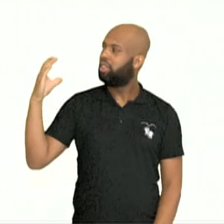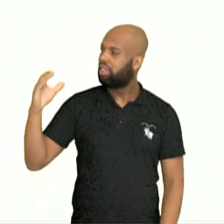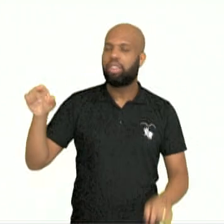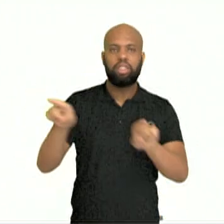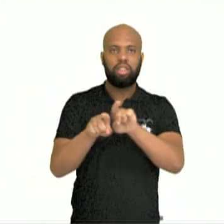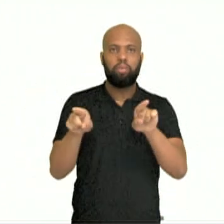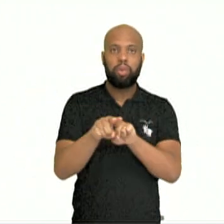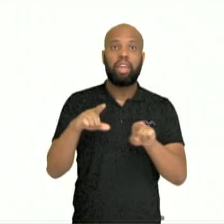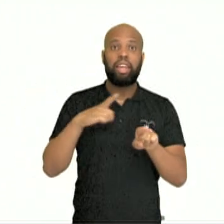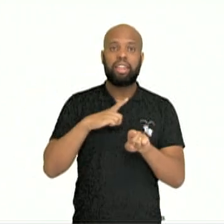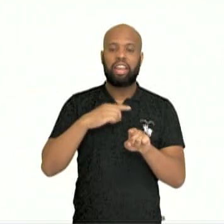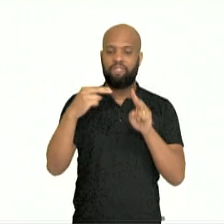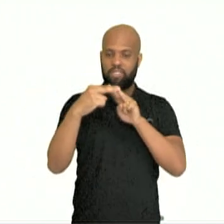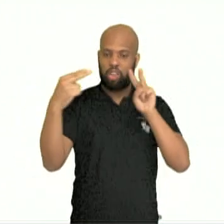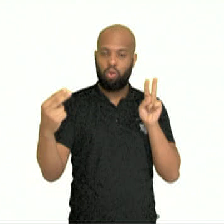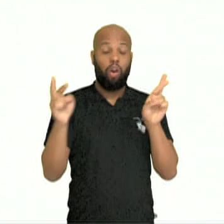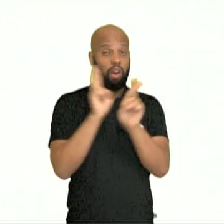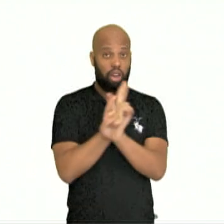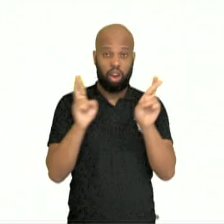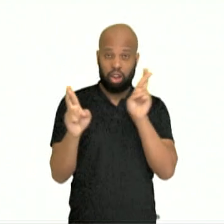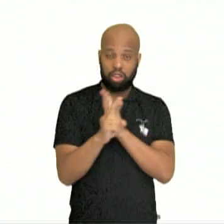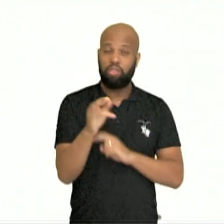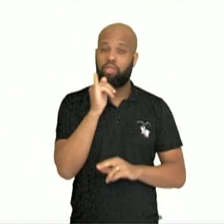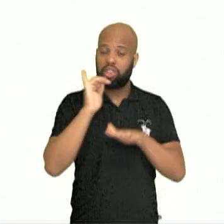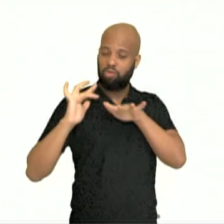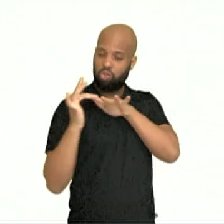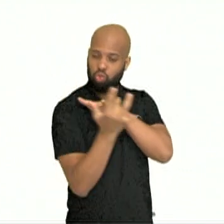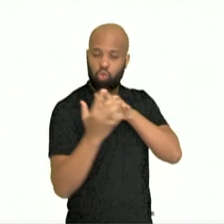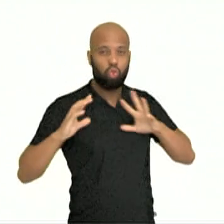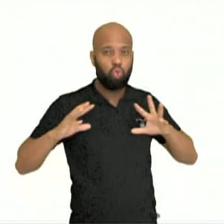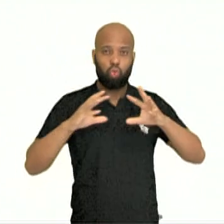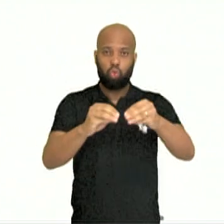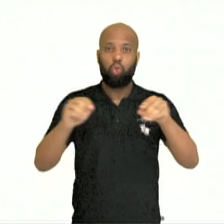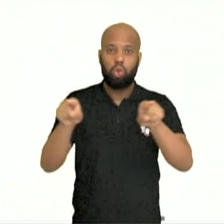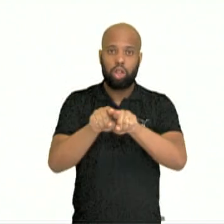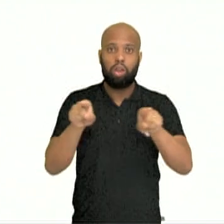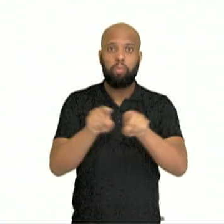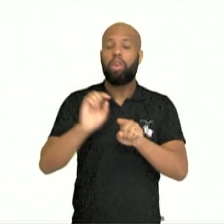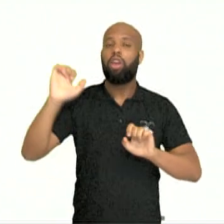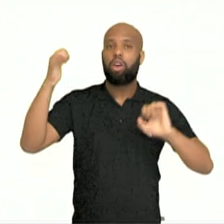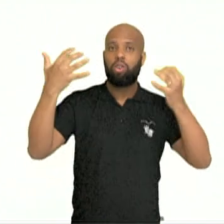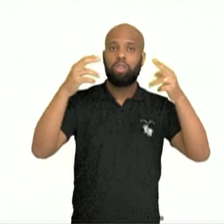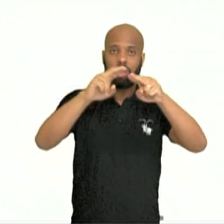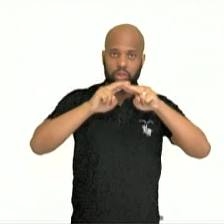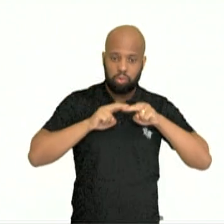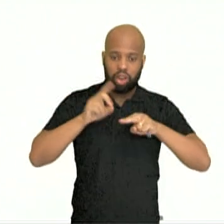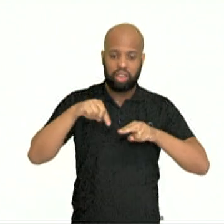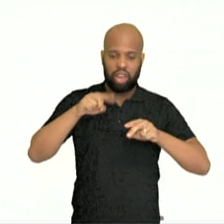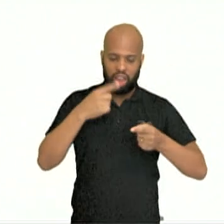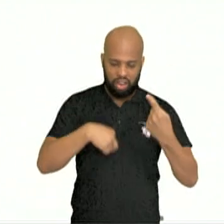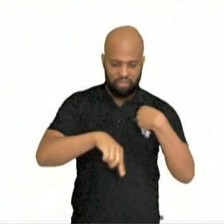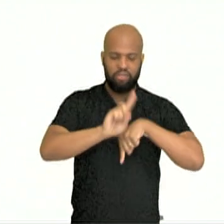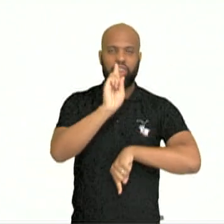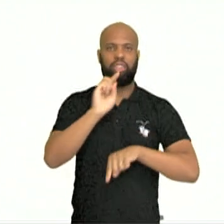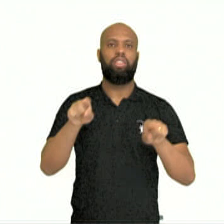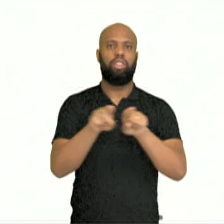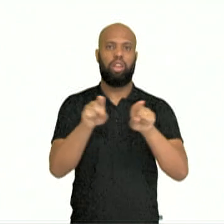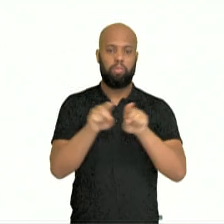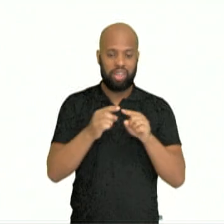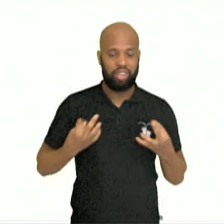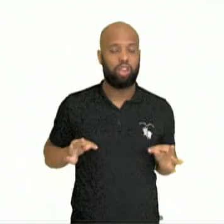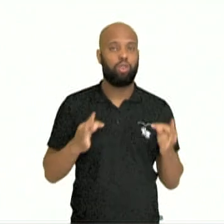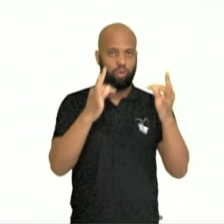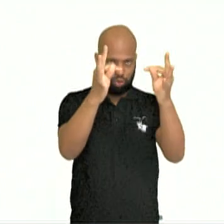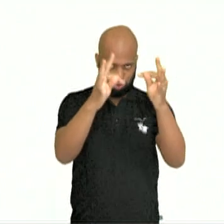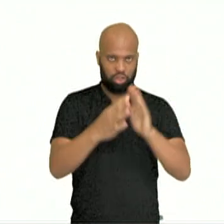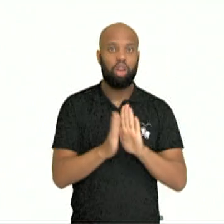relações virtuais todas, né, todas as redes sociais, as relações virtuais, se dão por um avanço tecnológico, né, dado também pela ciência.